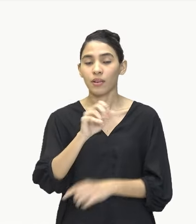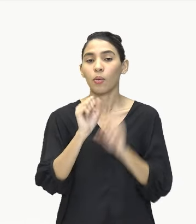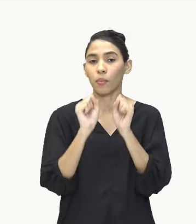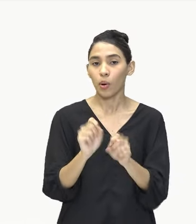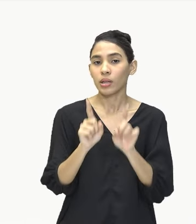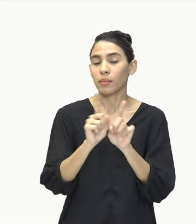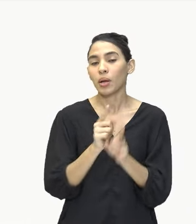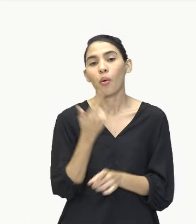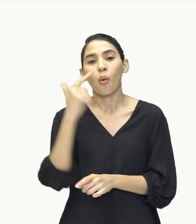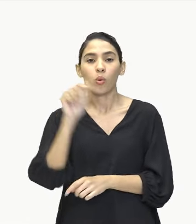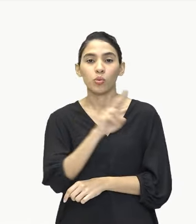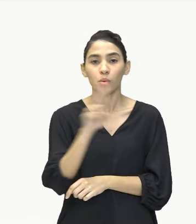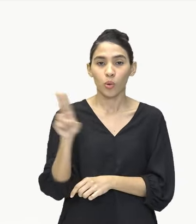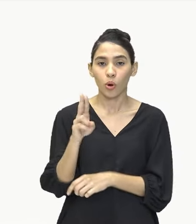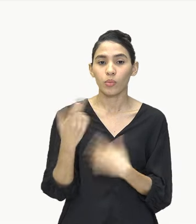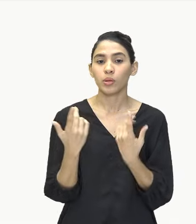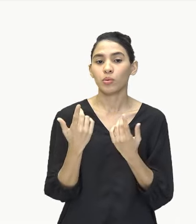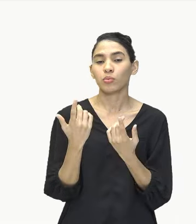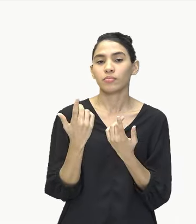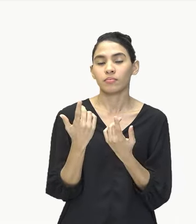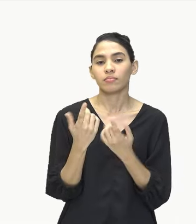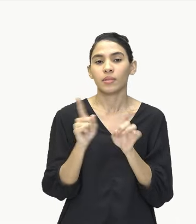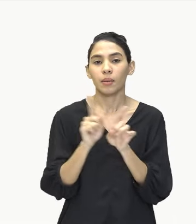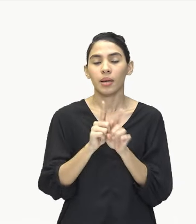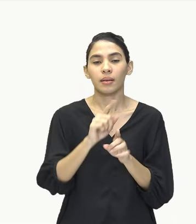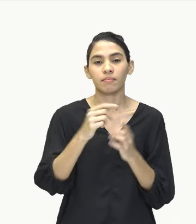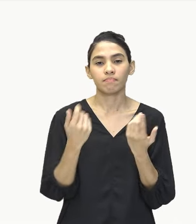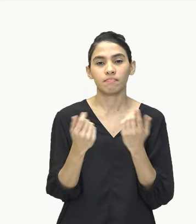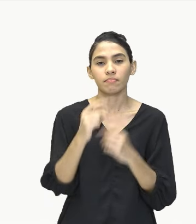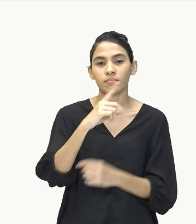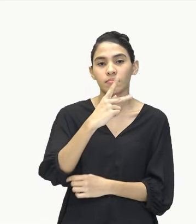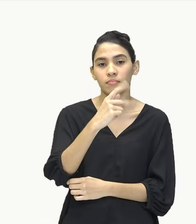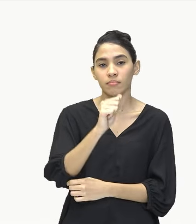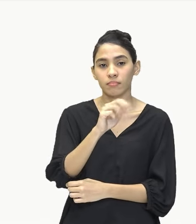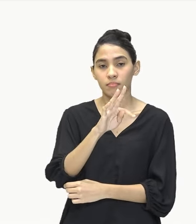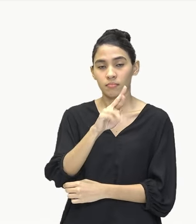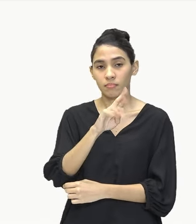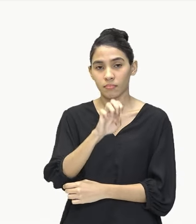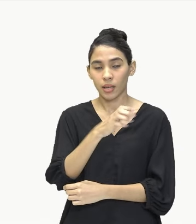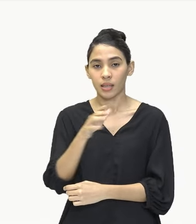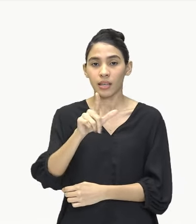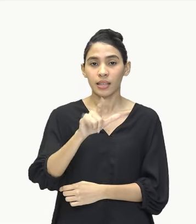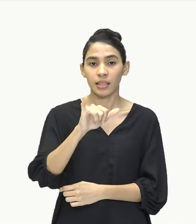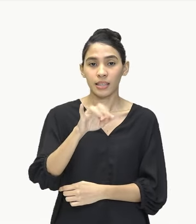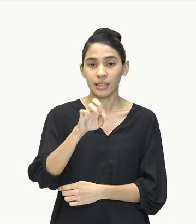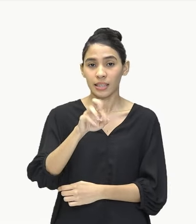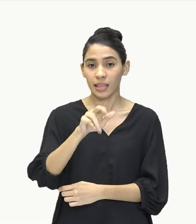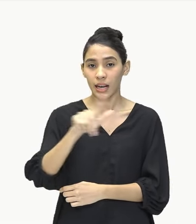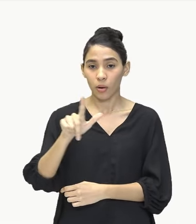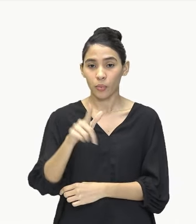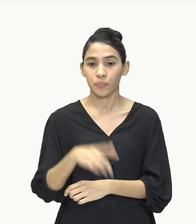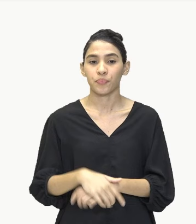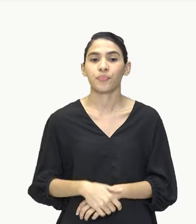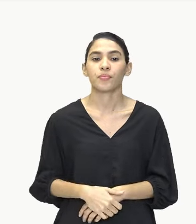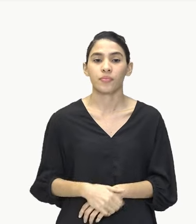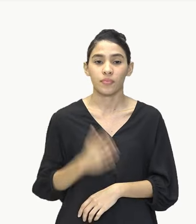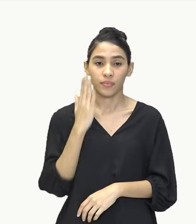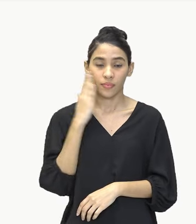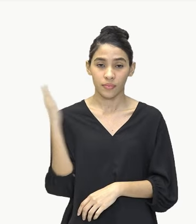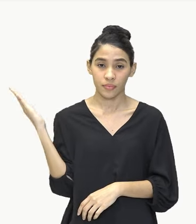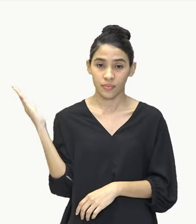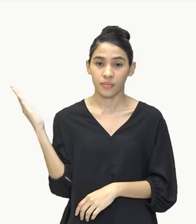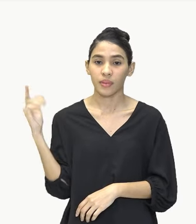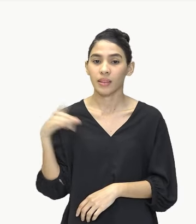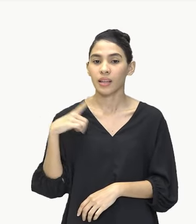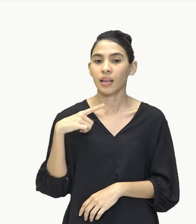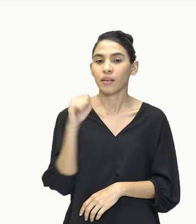nós podemos chamar de parte literal. Avançando aqui na nossa aula, os monômios possuem